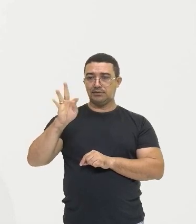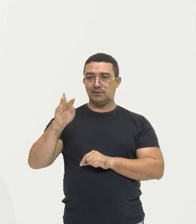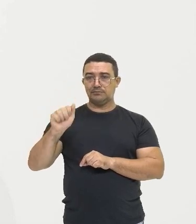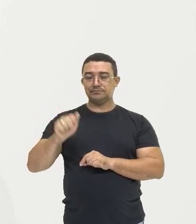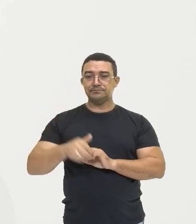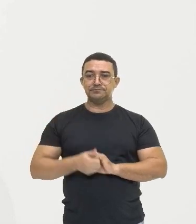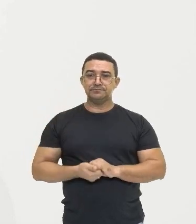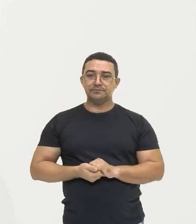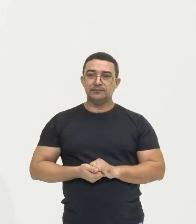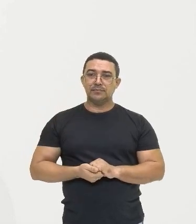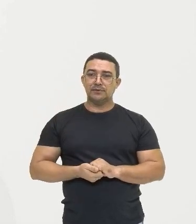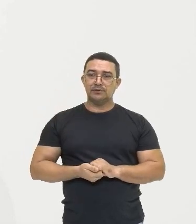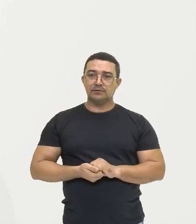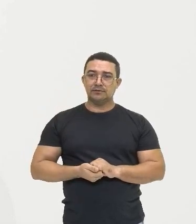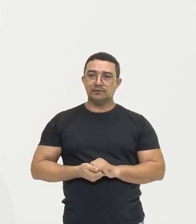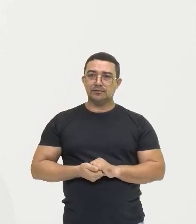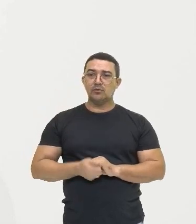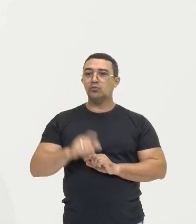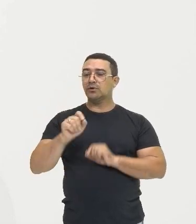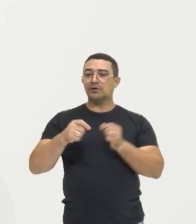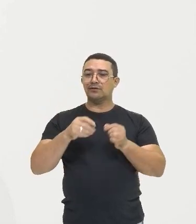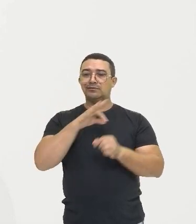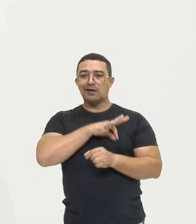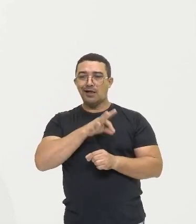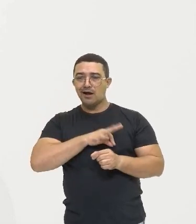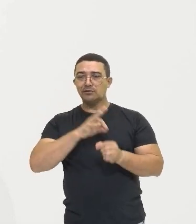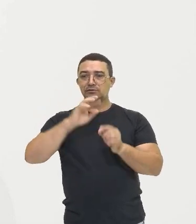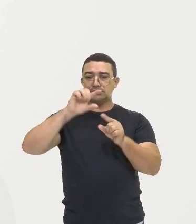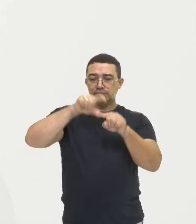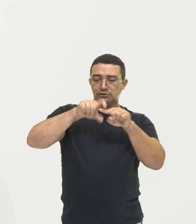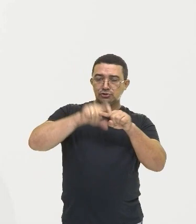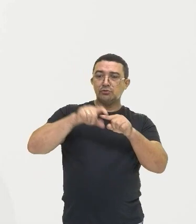Nacional Bruto pela população do país. Tudo bem?